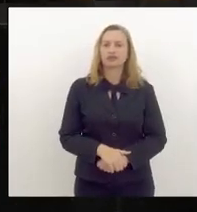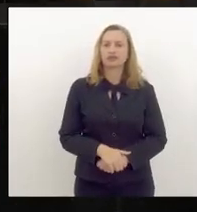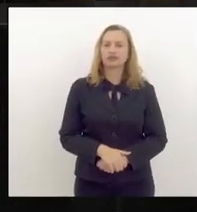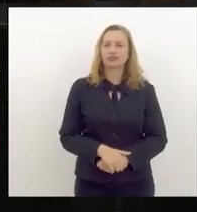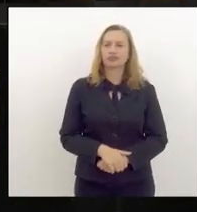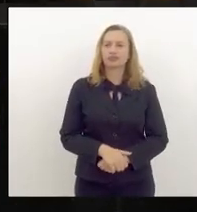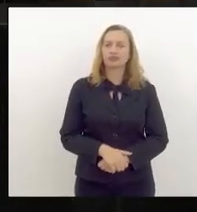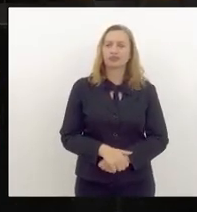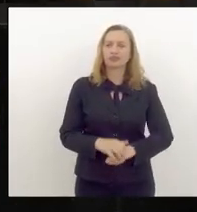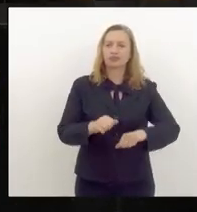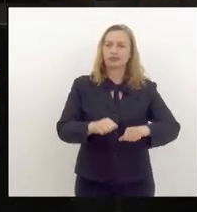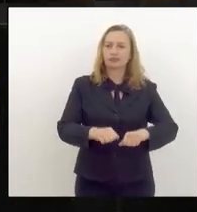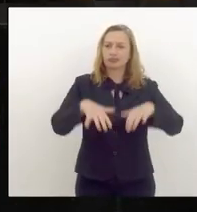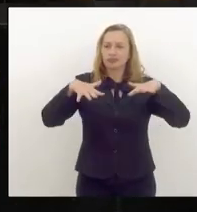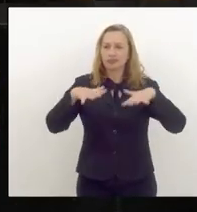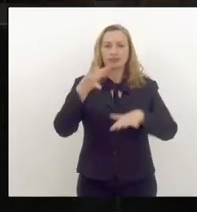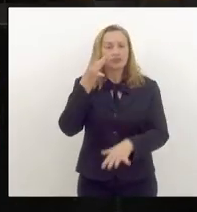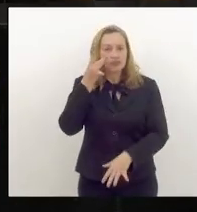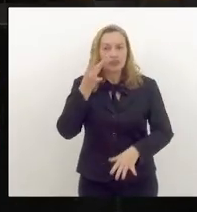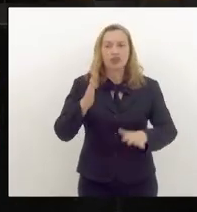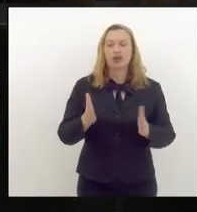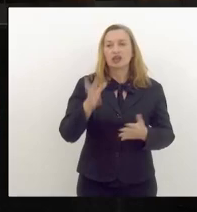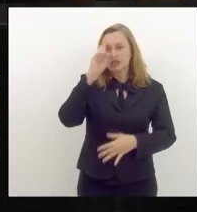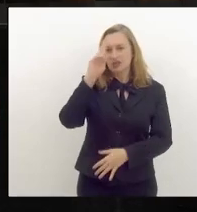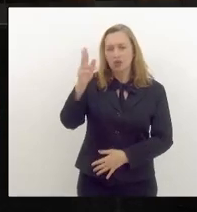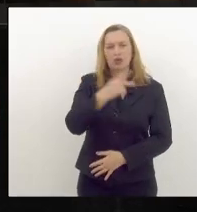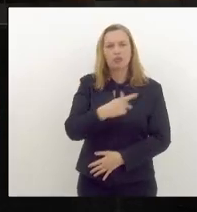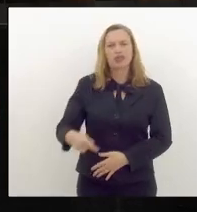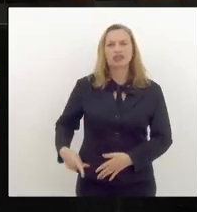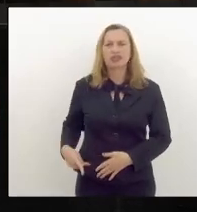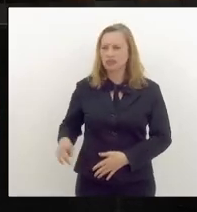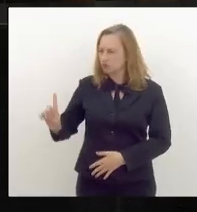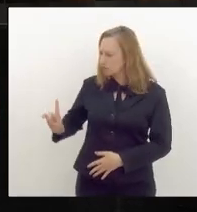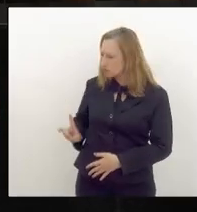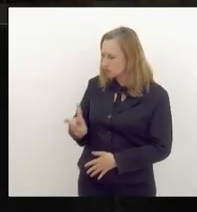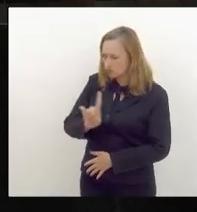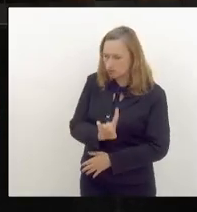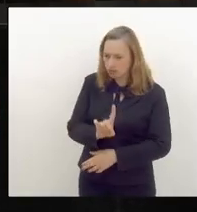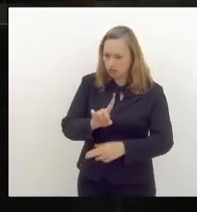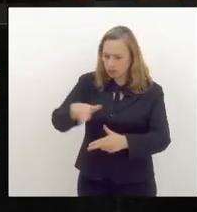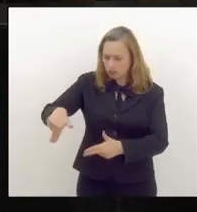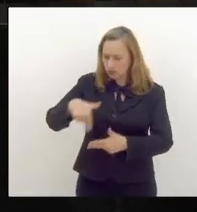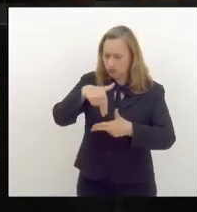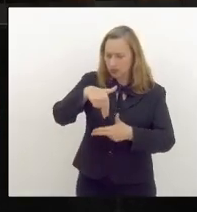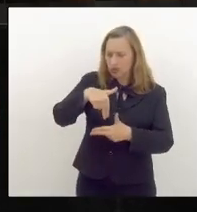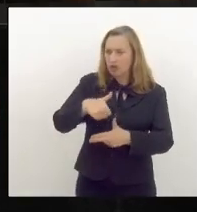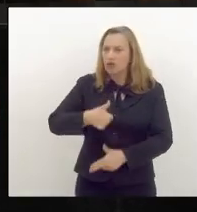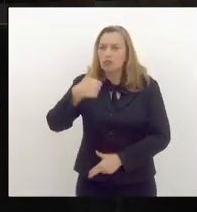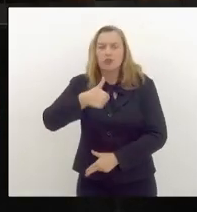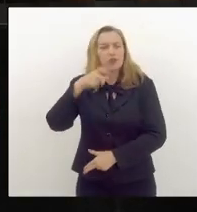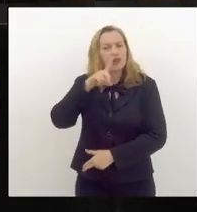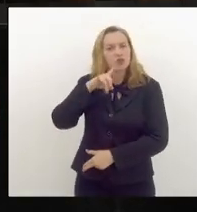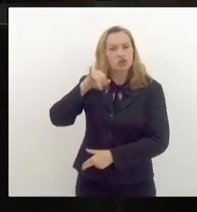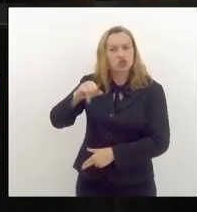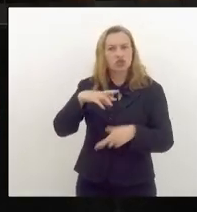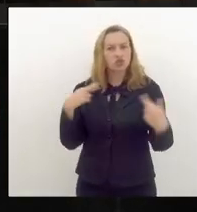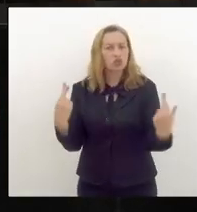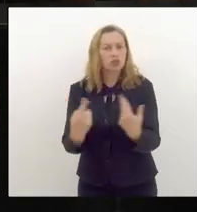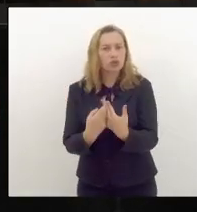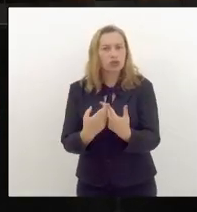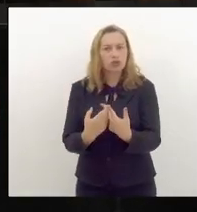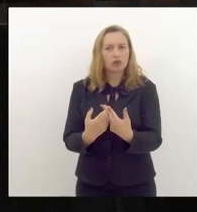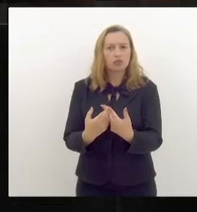assembleia presente senhora presidente que me traz essa Tribuna no primeiro dia de sessão pode